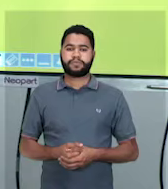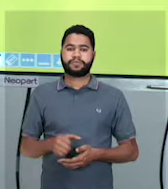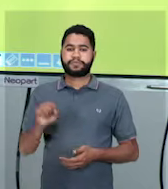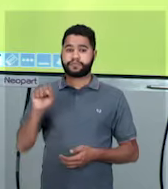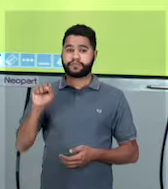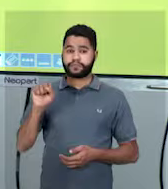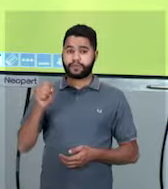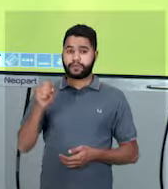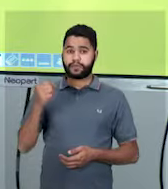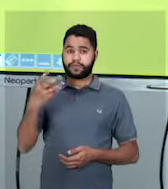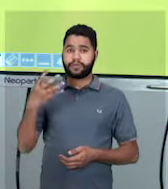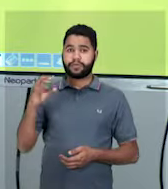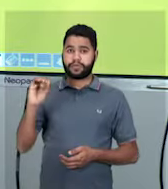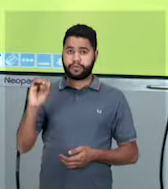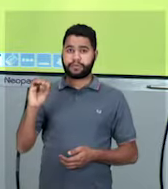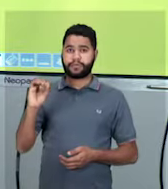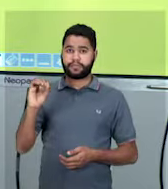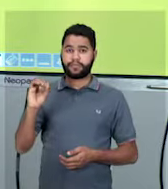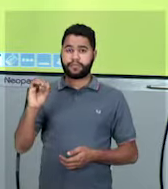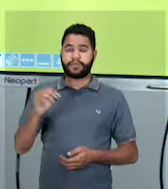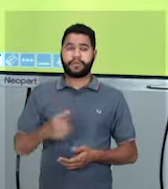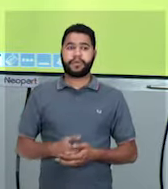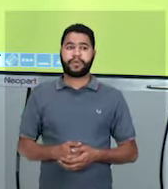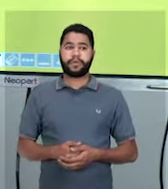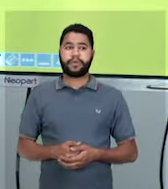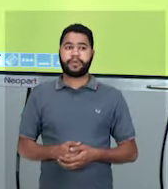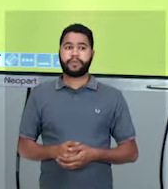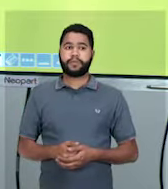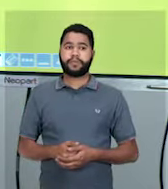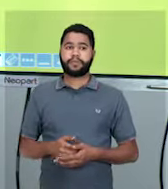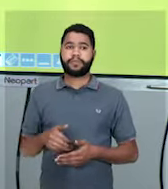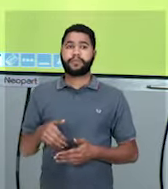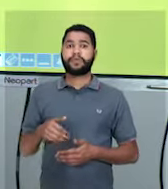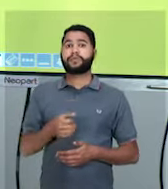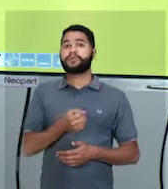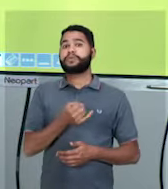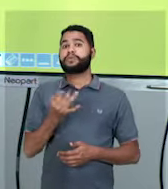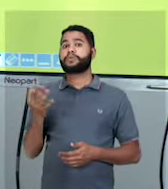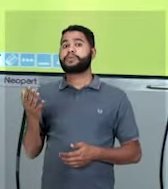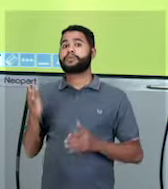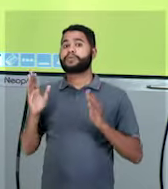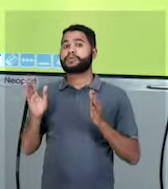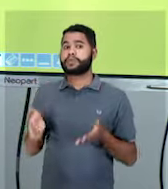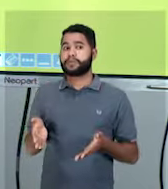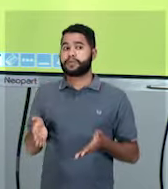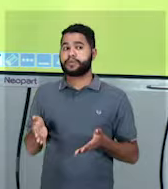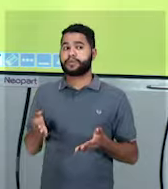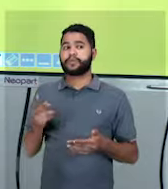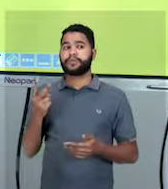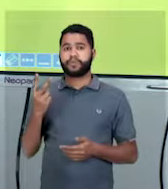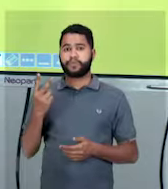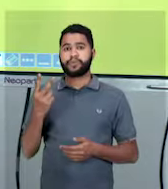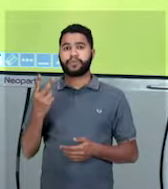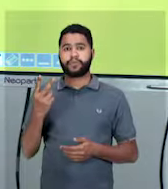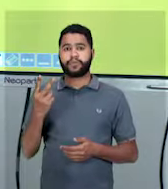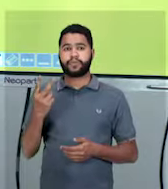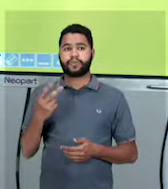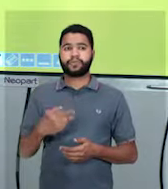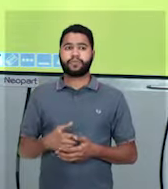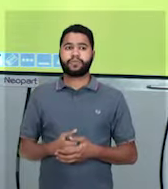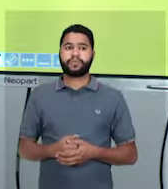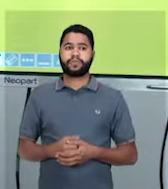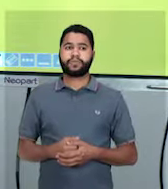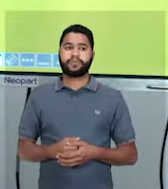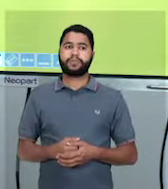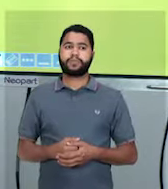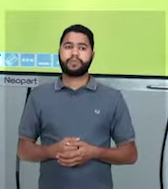840. Olha só aquele exemplo que eu falei com vocês. Passou de quantas voltas aqui? Passou de 2, né?